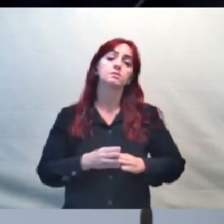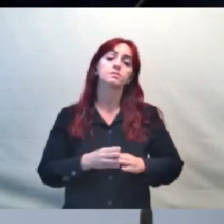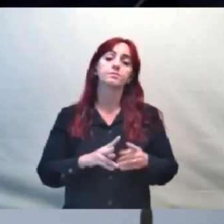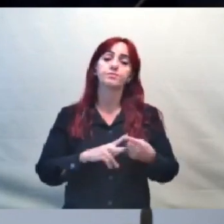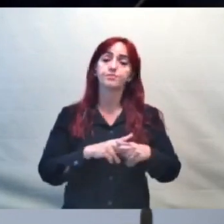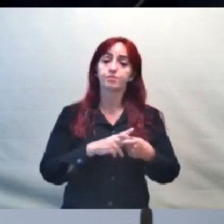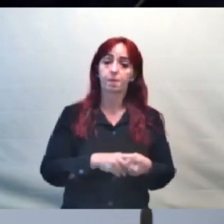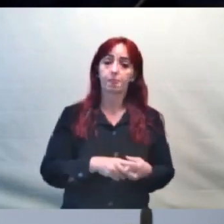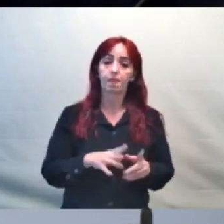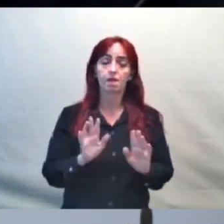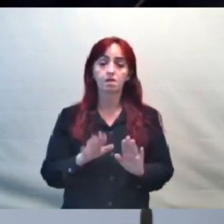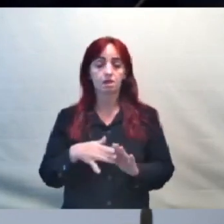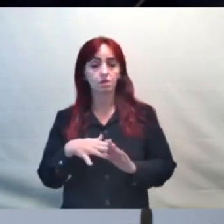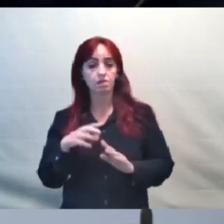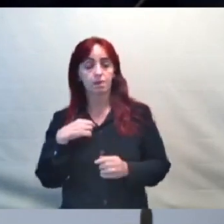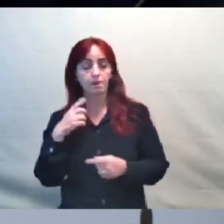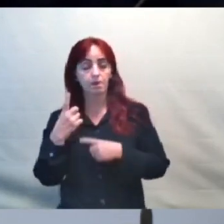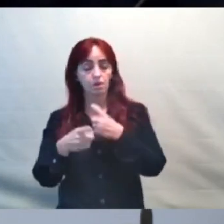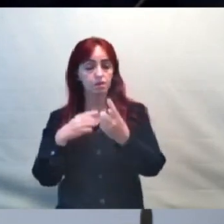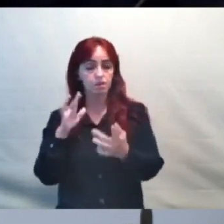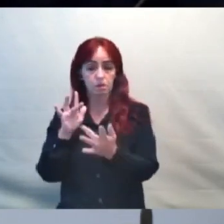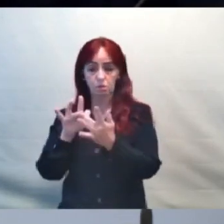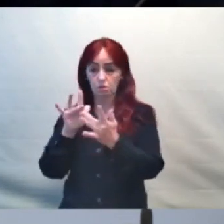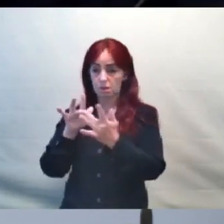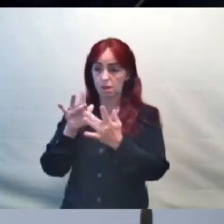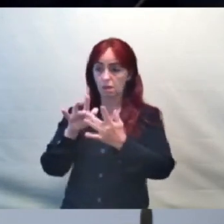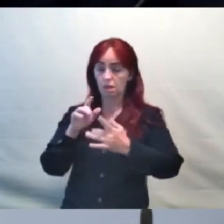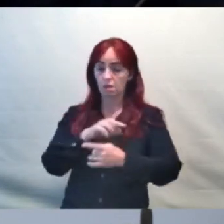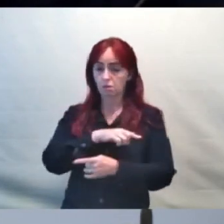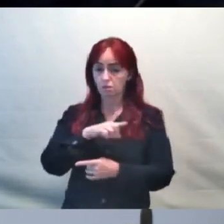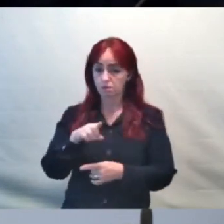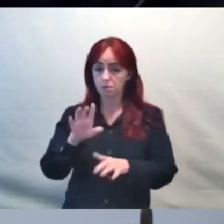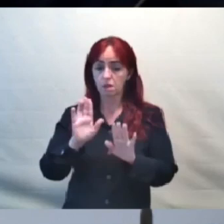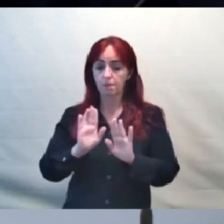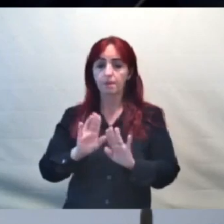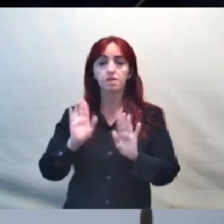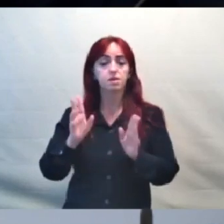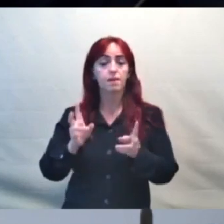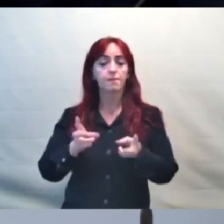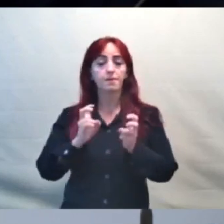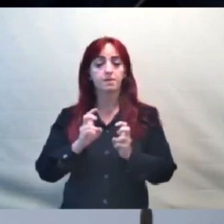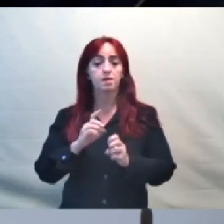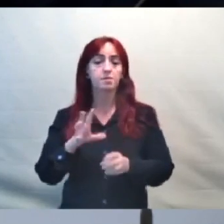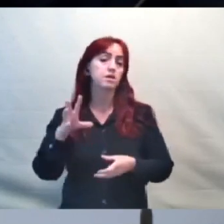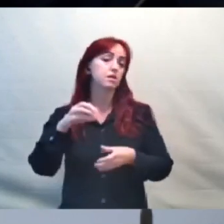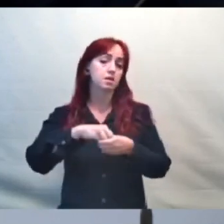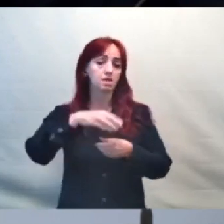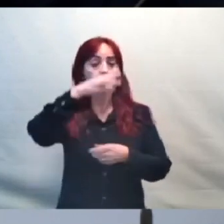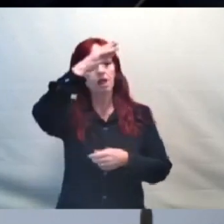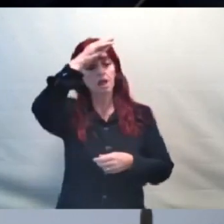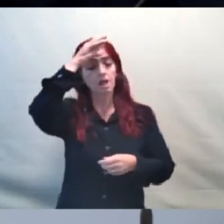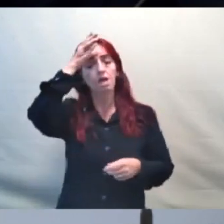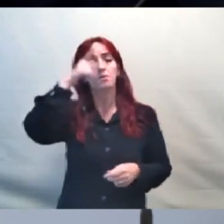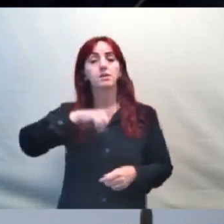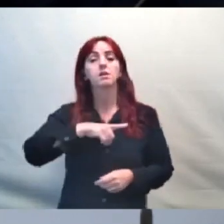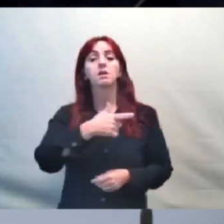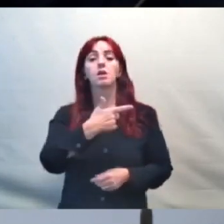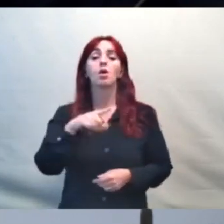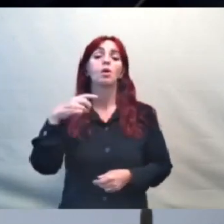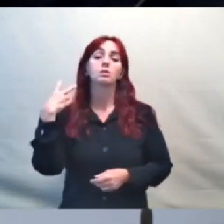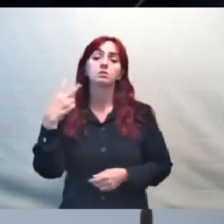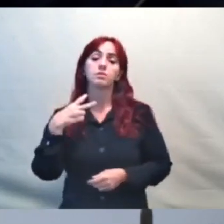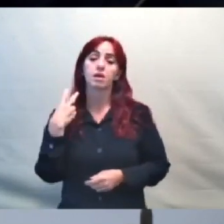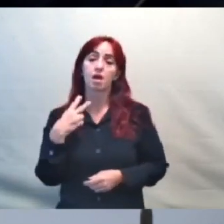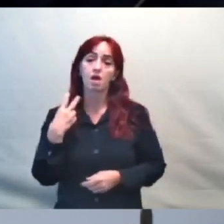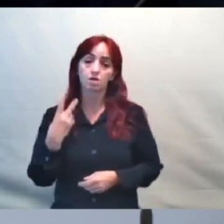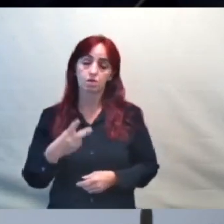um caso, mas já percebi aqui dentro da Câmara que tem outros vereadores com situações análogas e que a